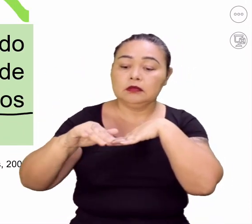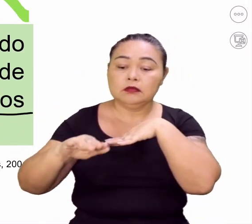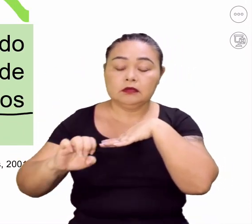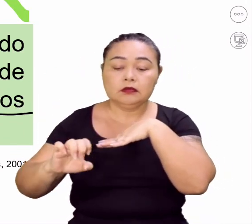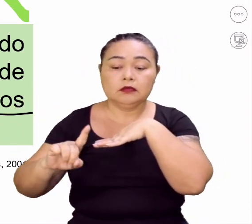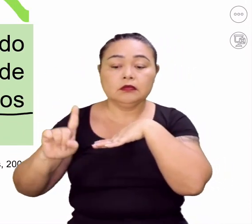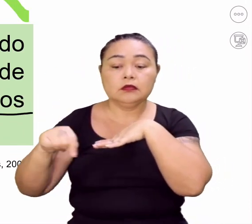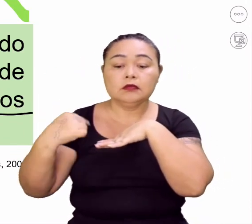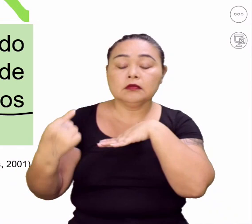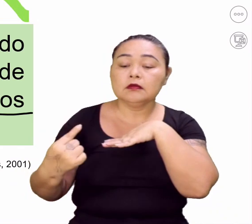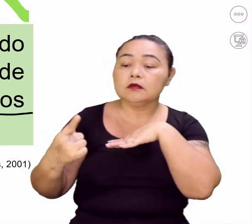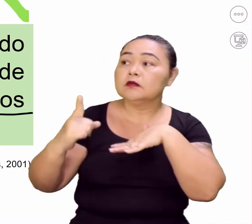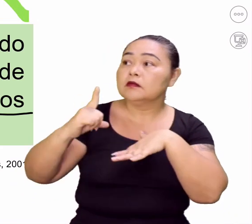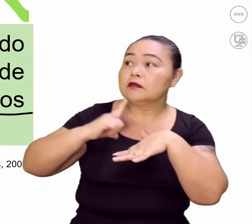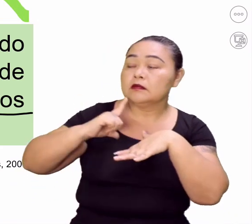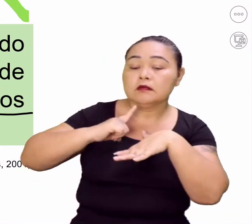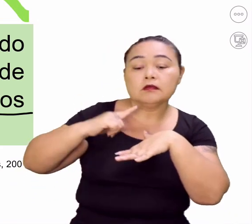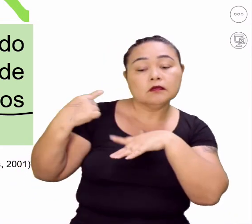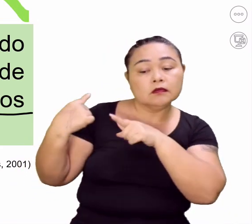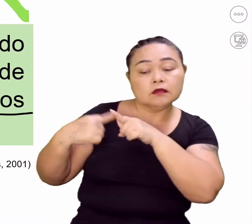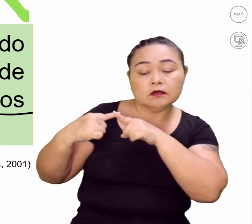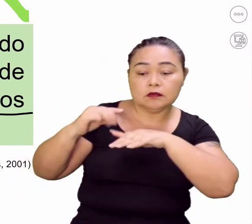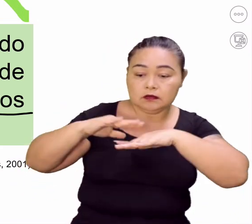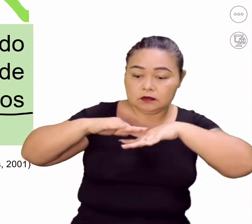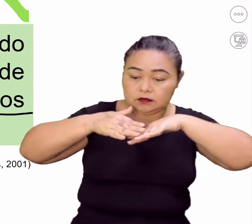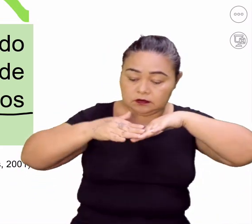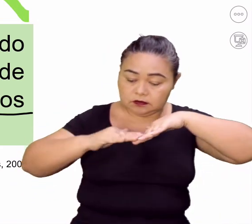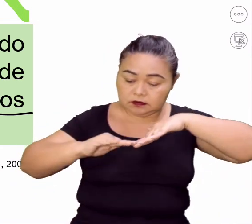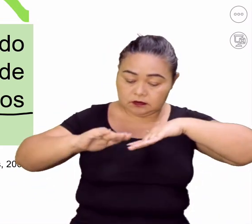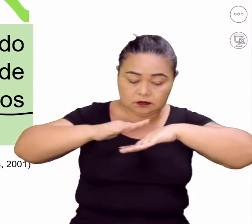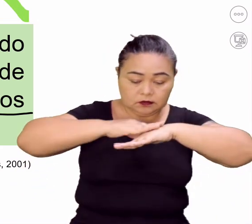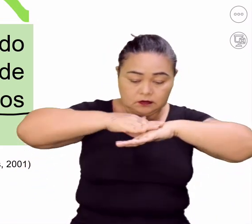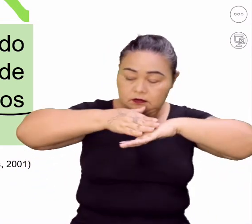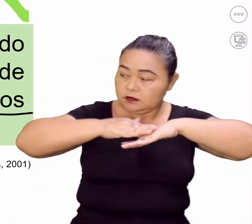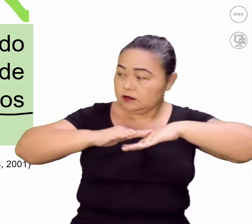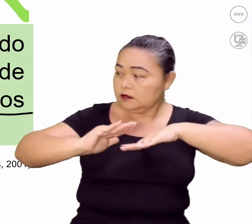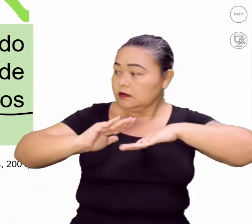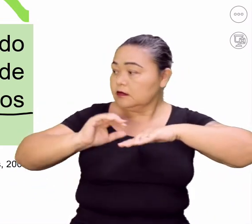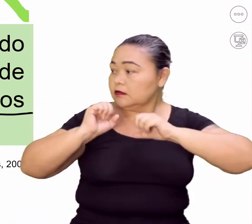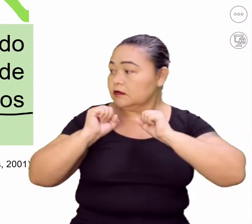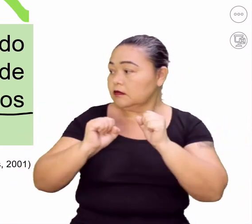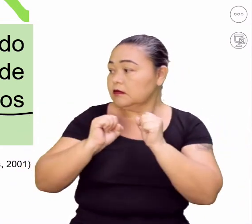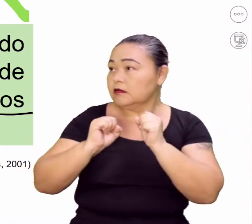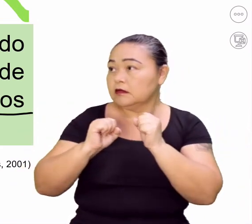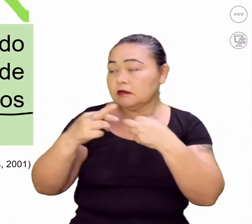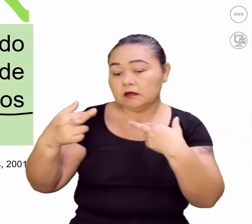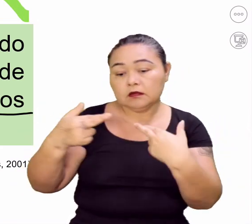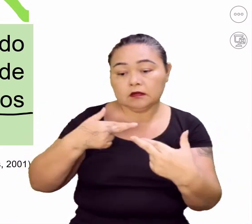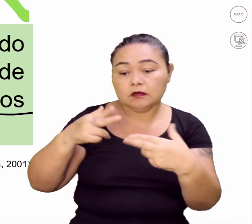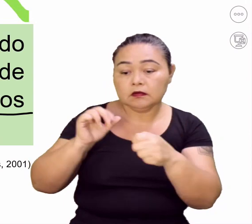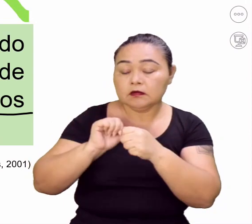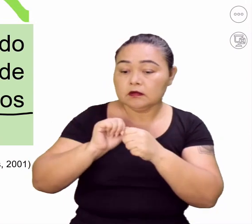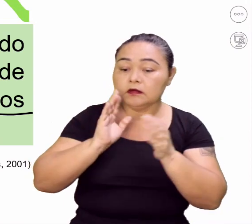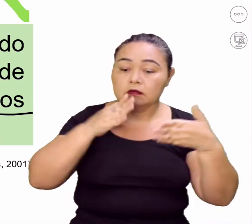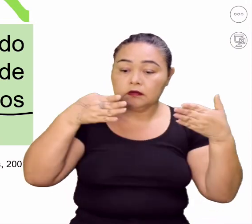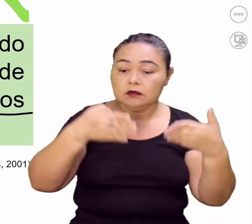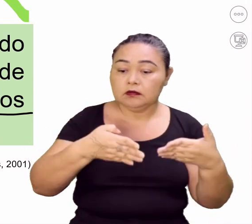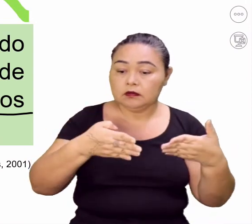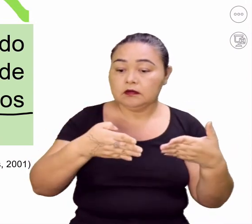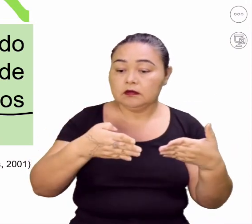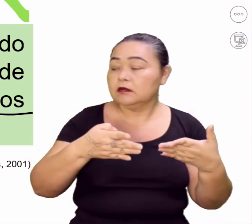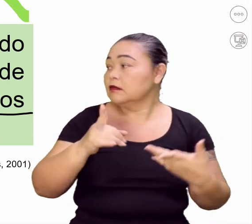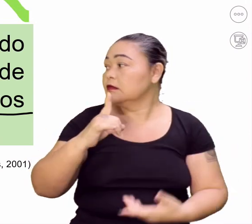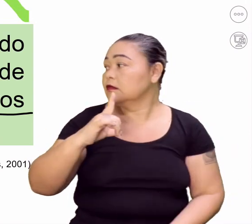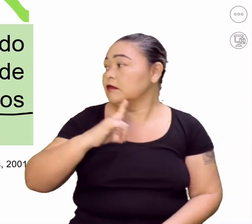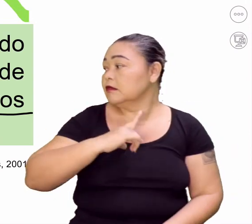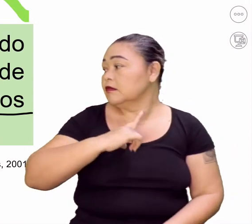depressões? Tem a questão das depressões, porque as depressões, elas podem ser relativas e absolutas.